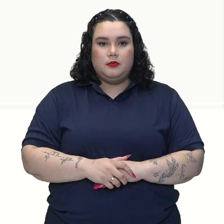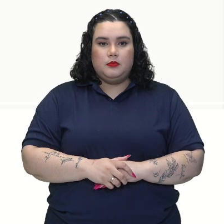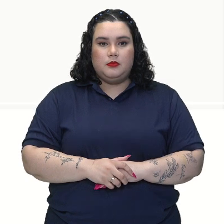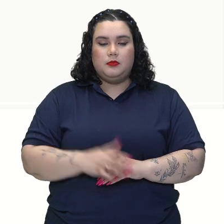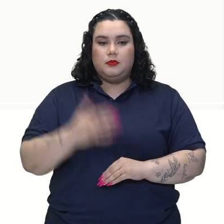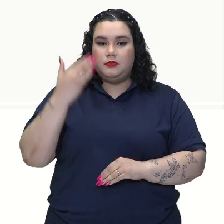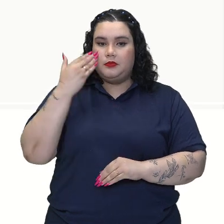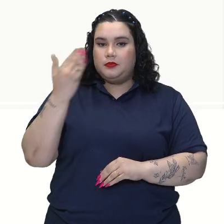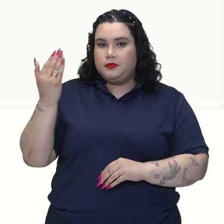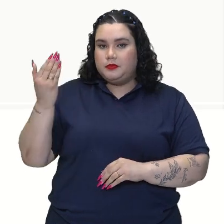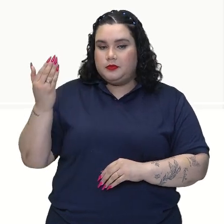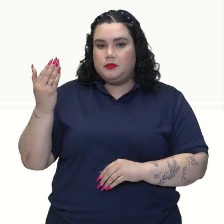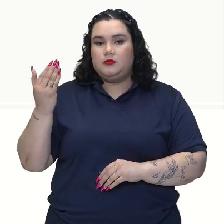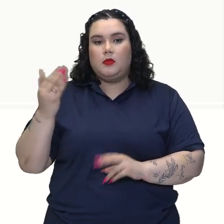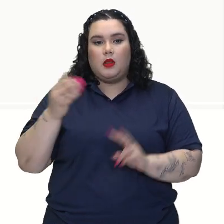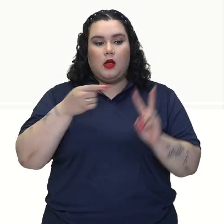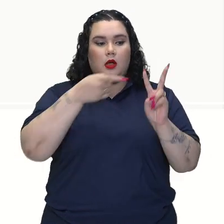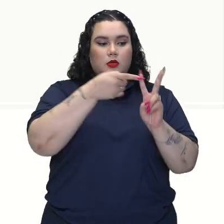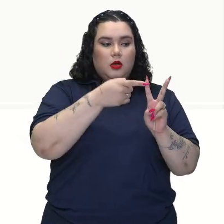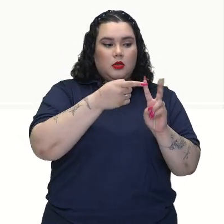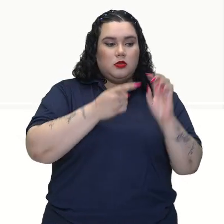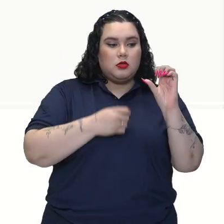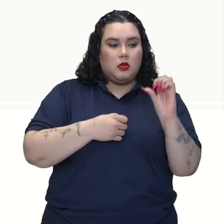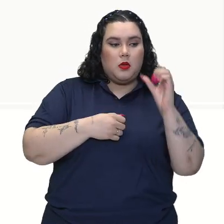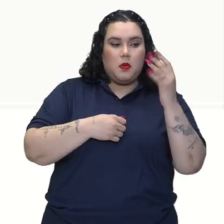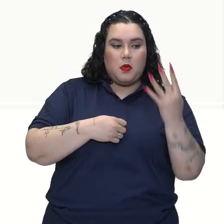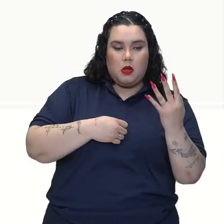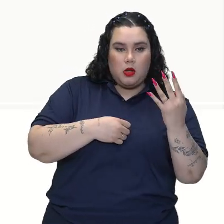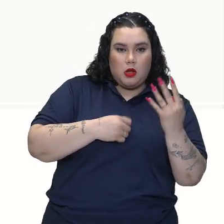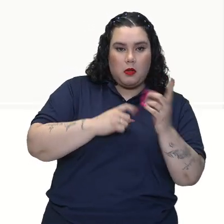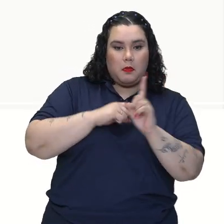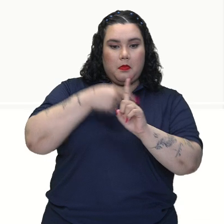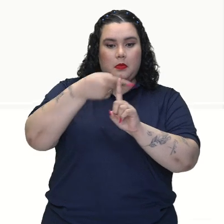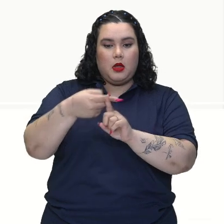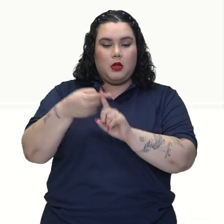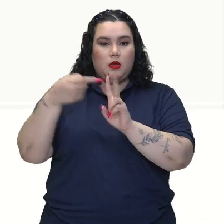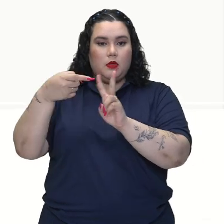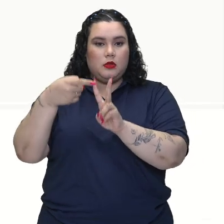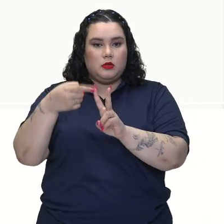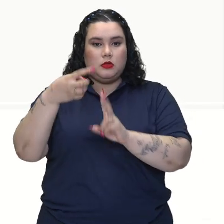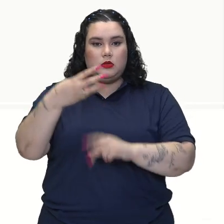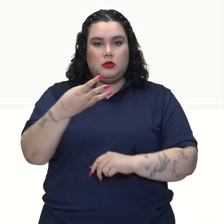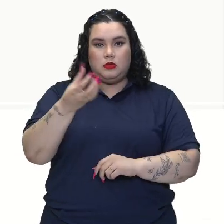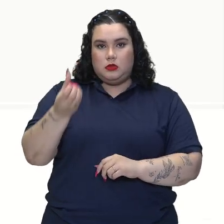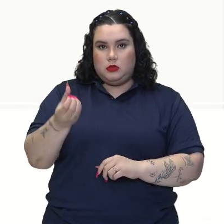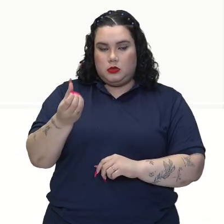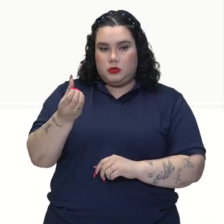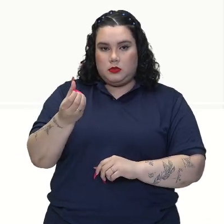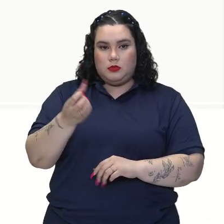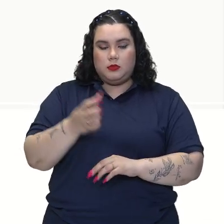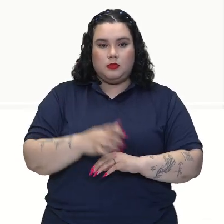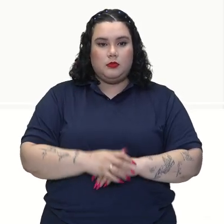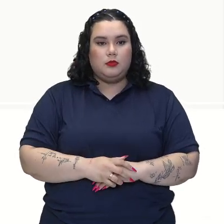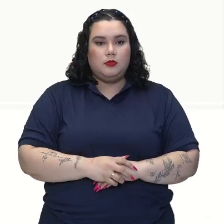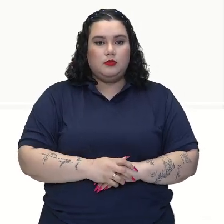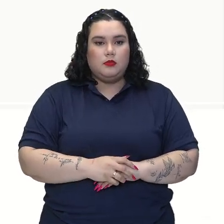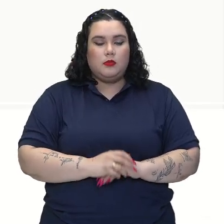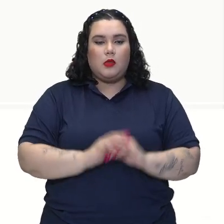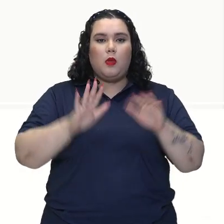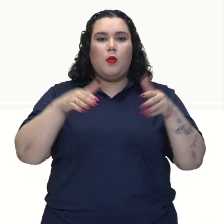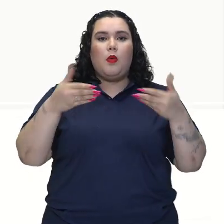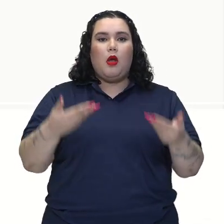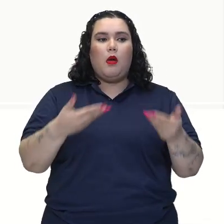eu quero raiz quadrada de 64 mais raiz quadrada de 36. Quem é a